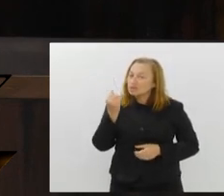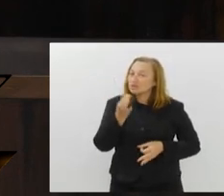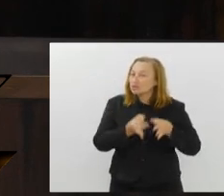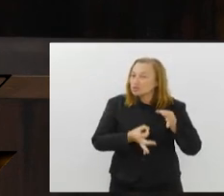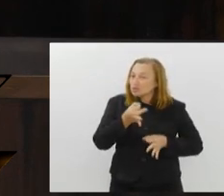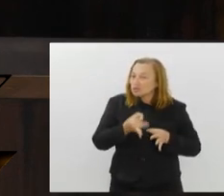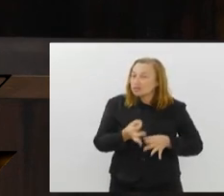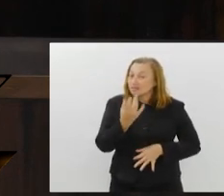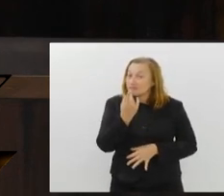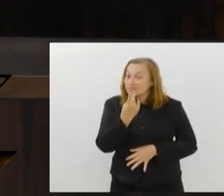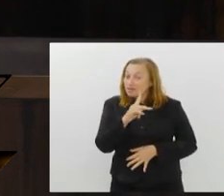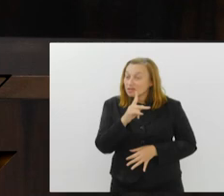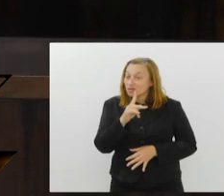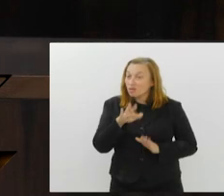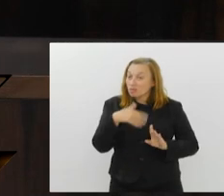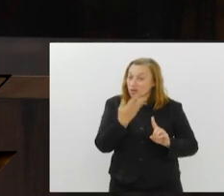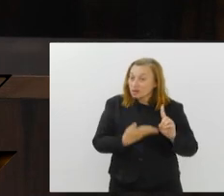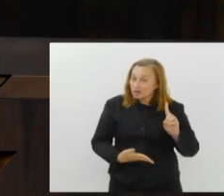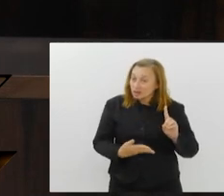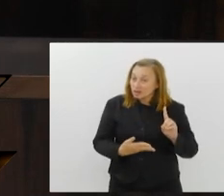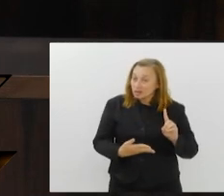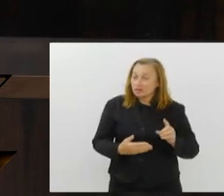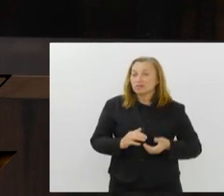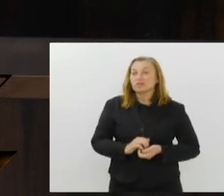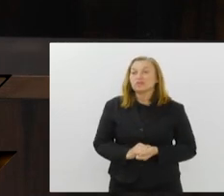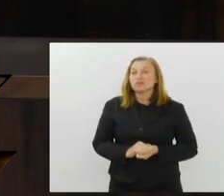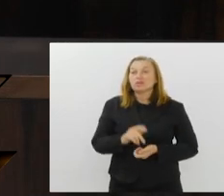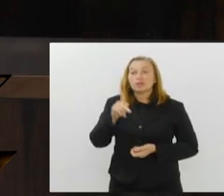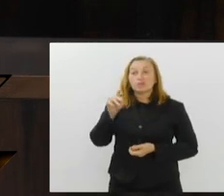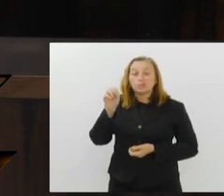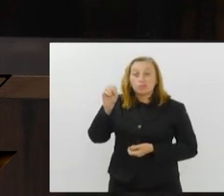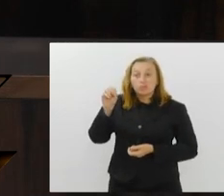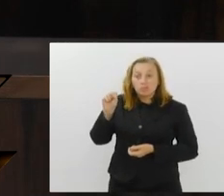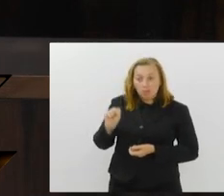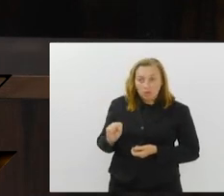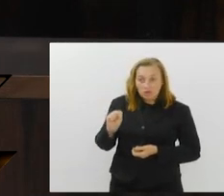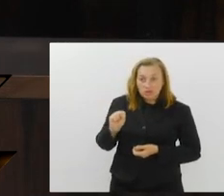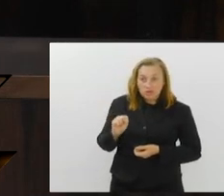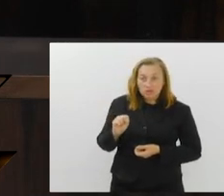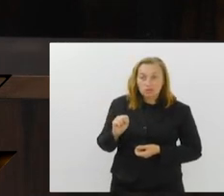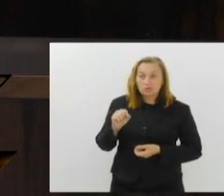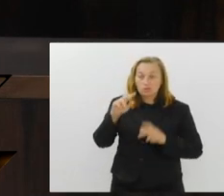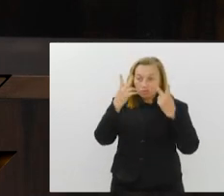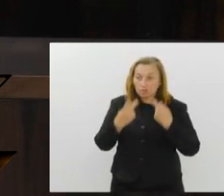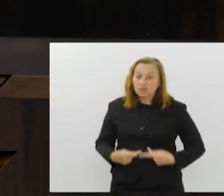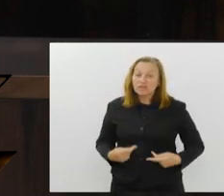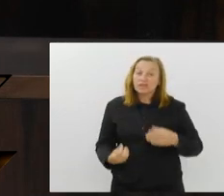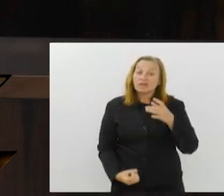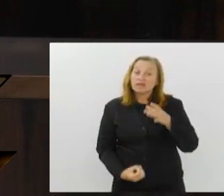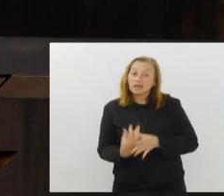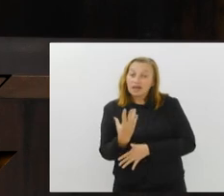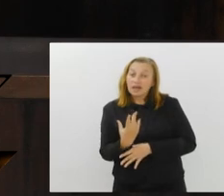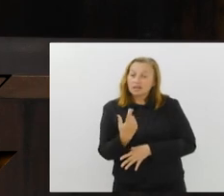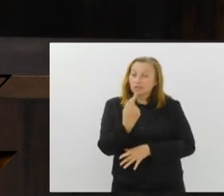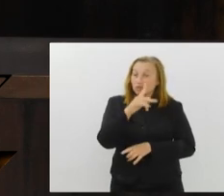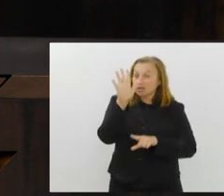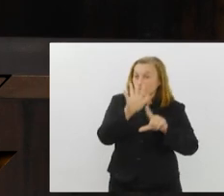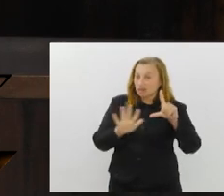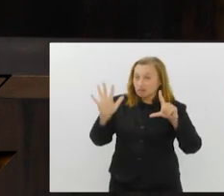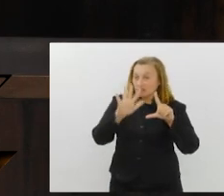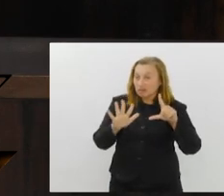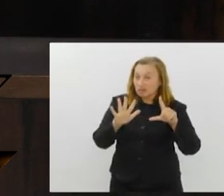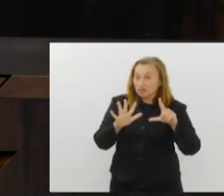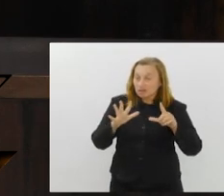dessa homenagem foi voz humana um portal criado pelo Dr Fernando Fernandes e que tenha muito a ver com o